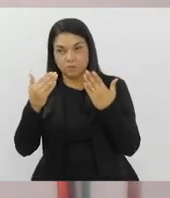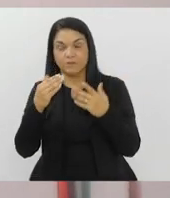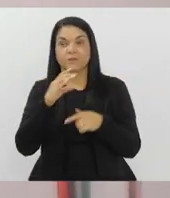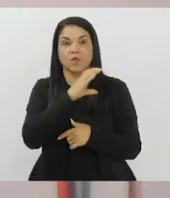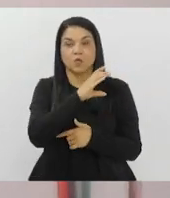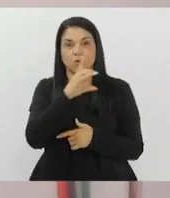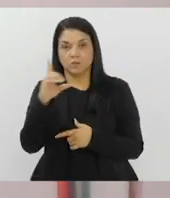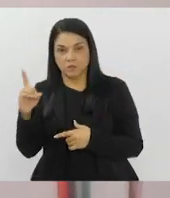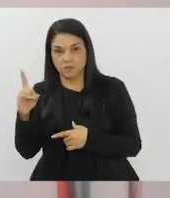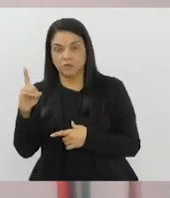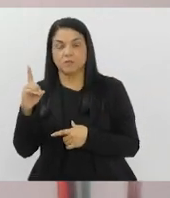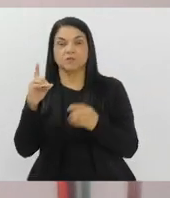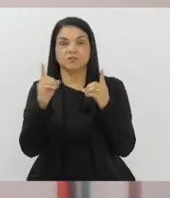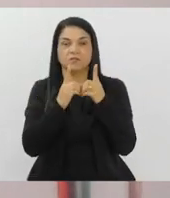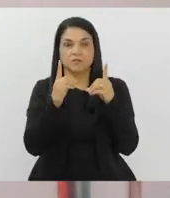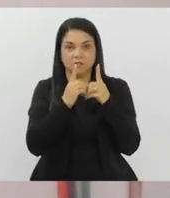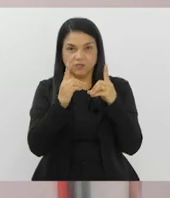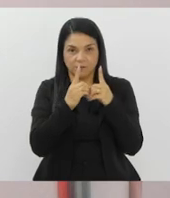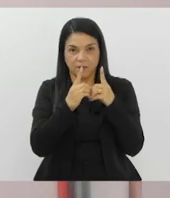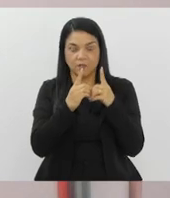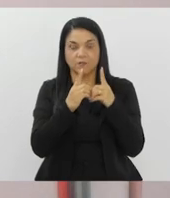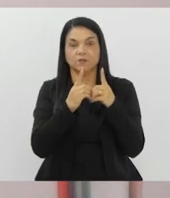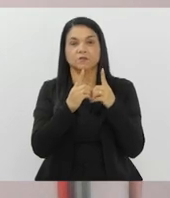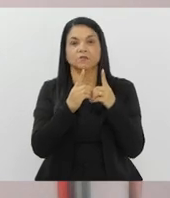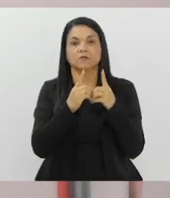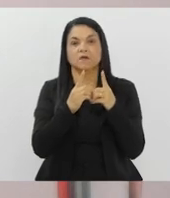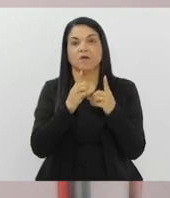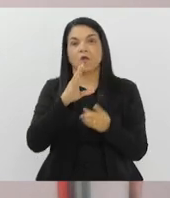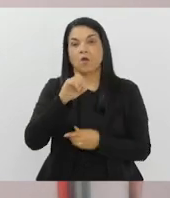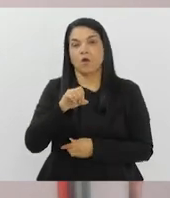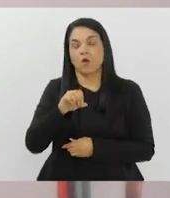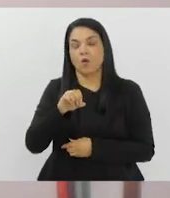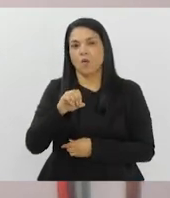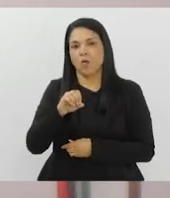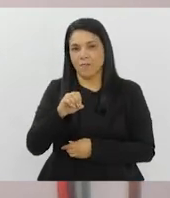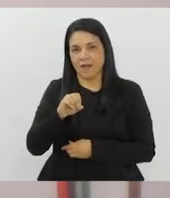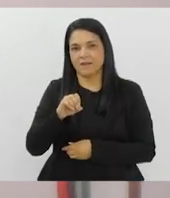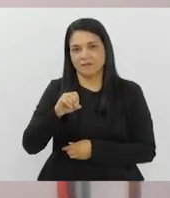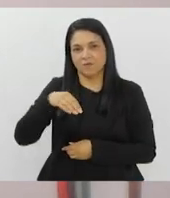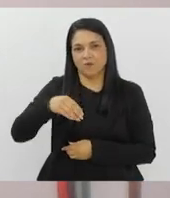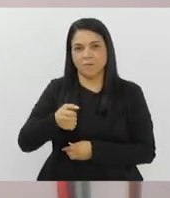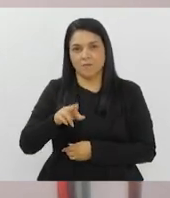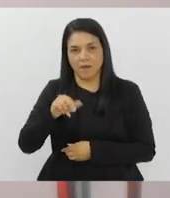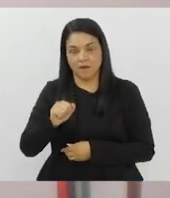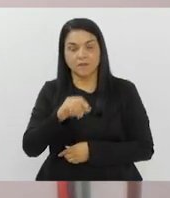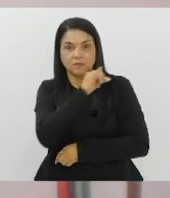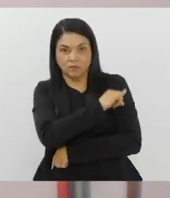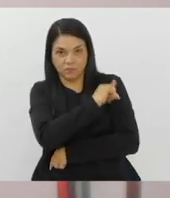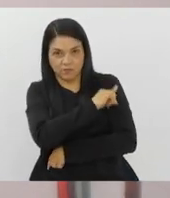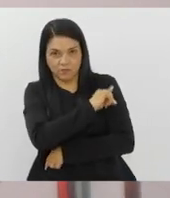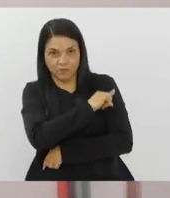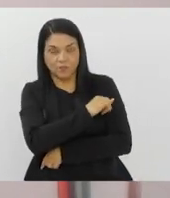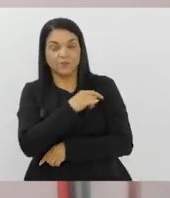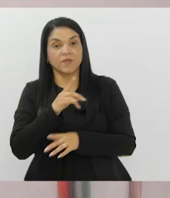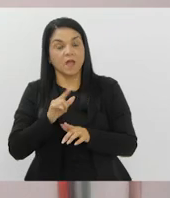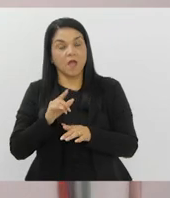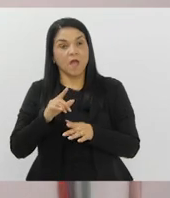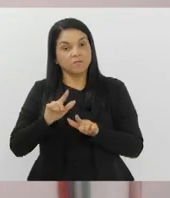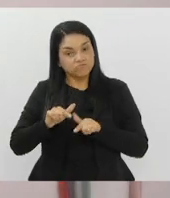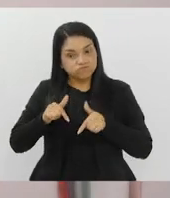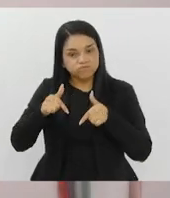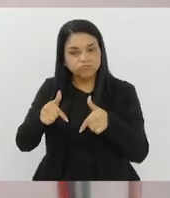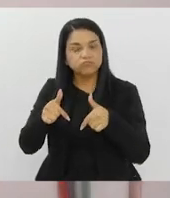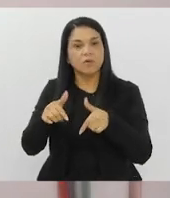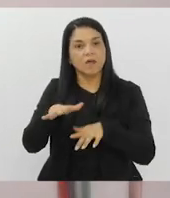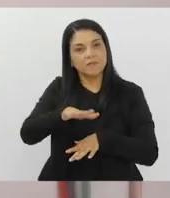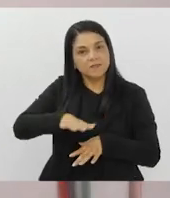atendimento prévio, pessoa custodiada da comarca da capital, aqui do Rio de Janeiro. Então, a gente atua diretamente nesse